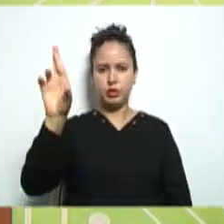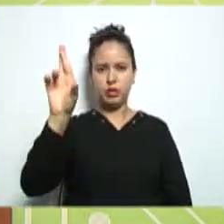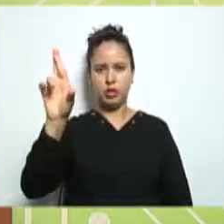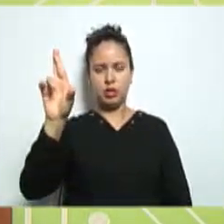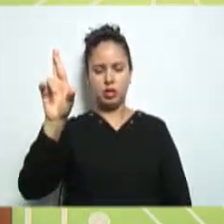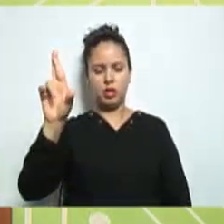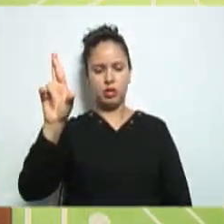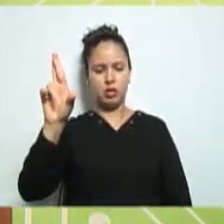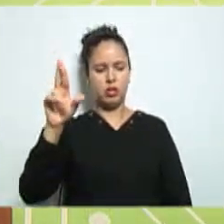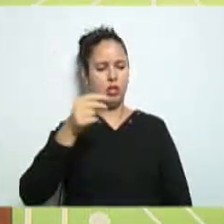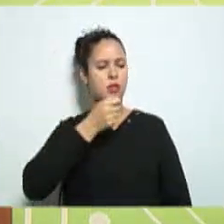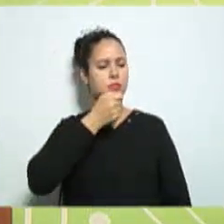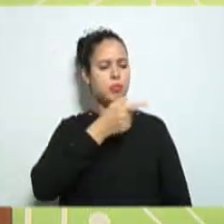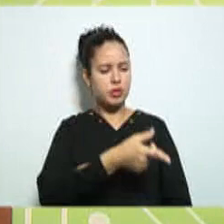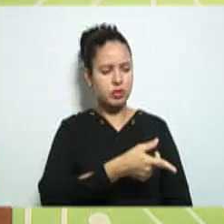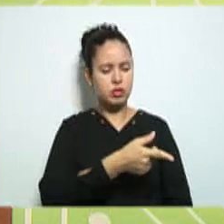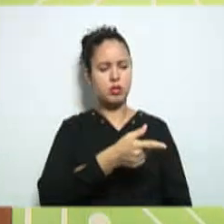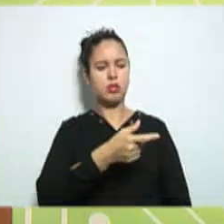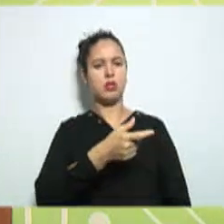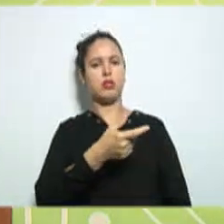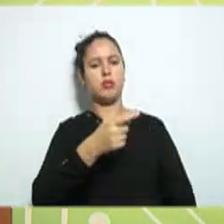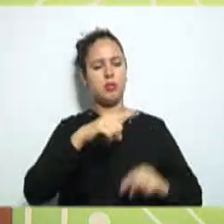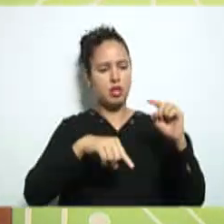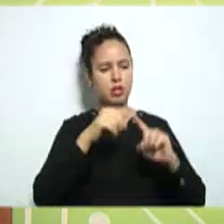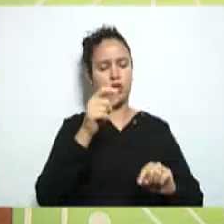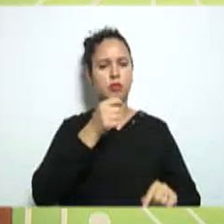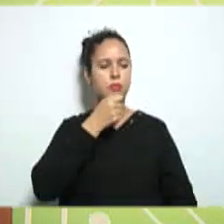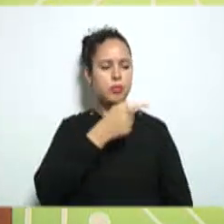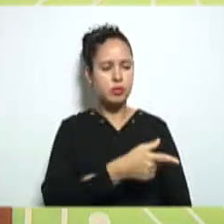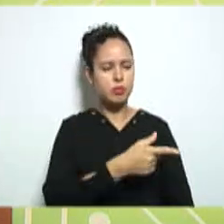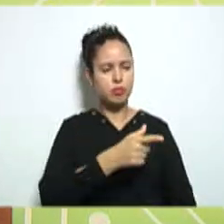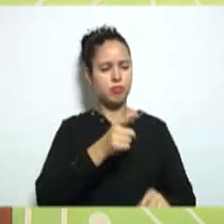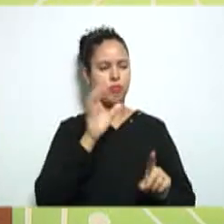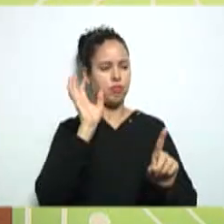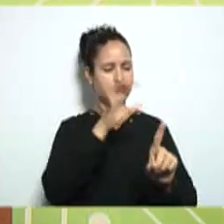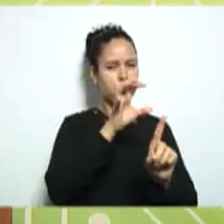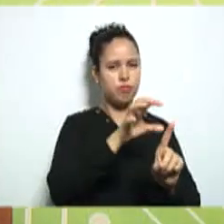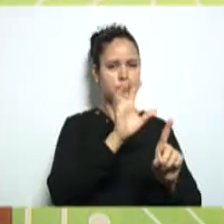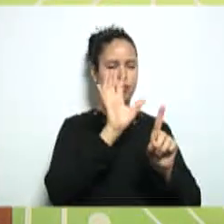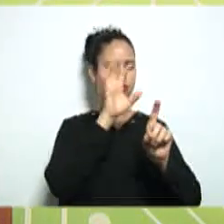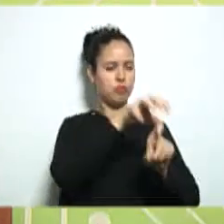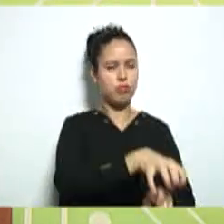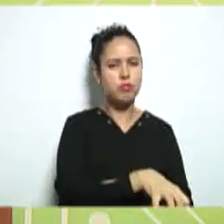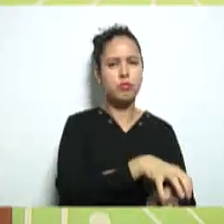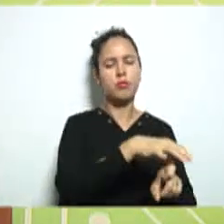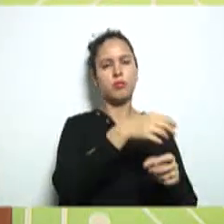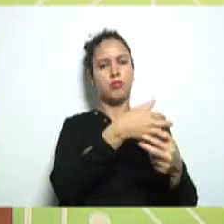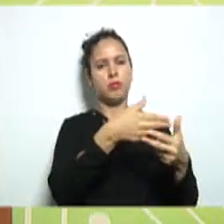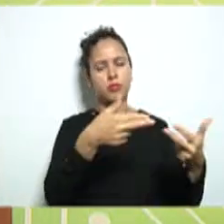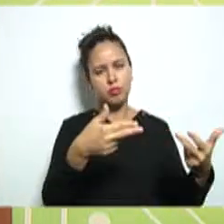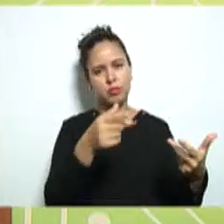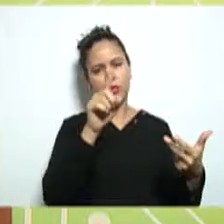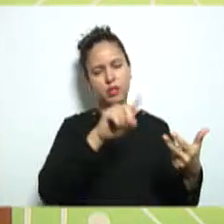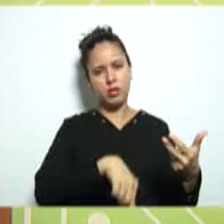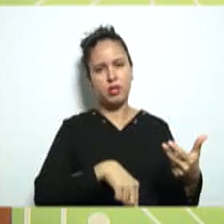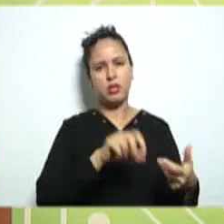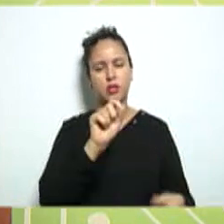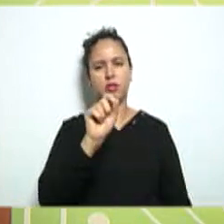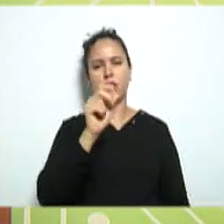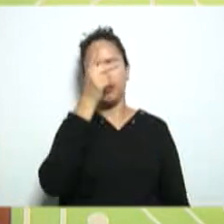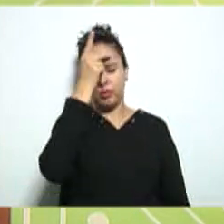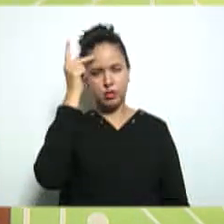de burra, de idiota, sistematicamente. Essas são condições degradantes, são condições que colocam